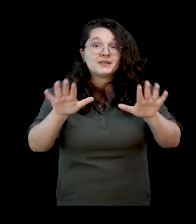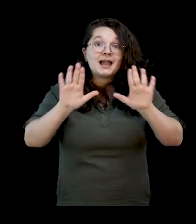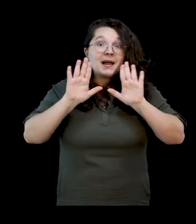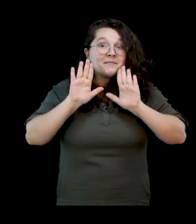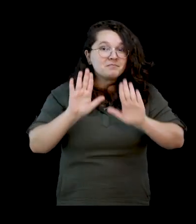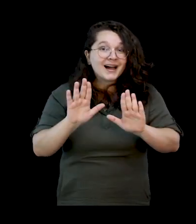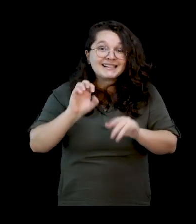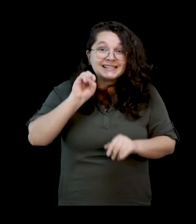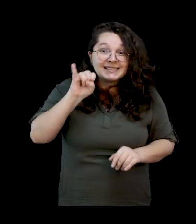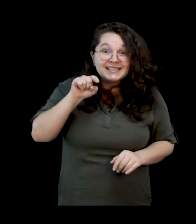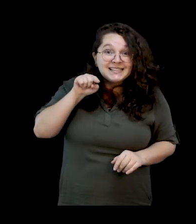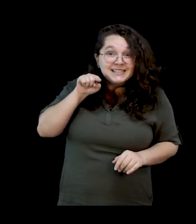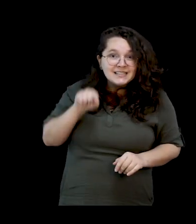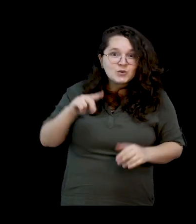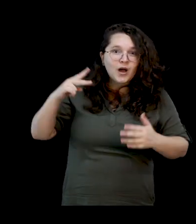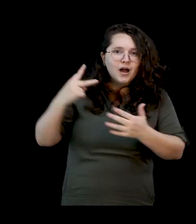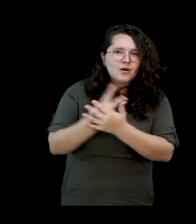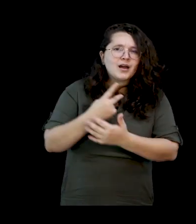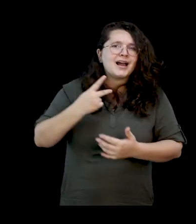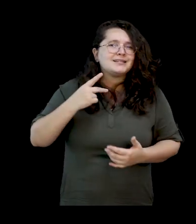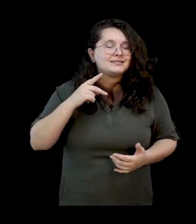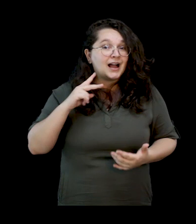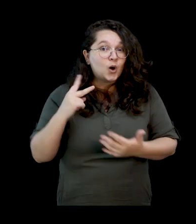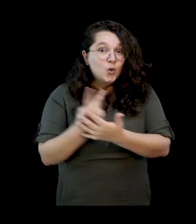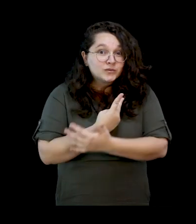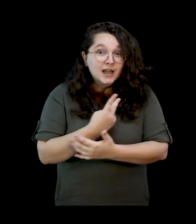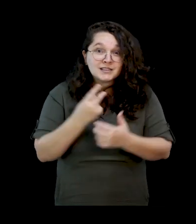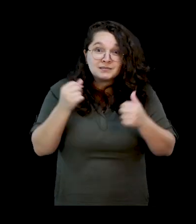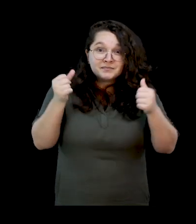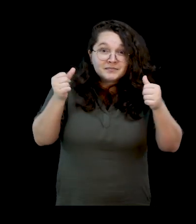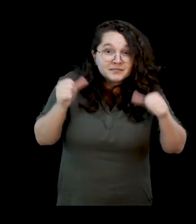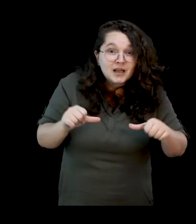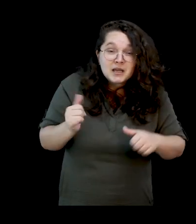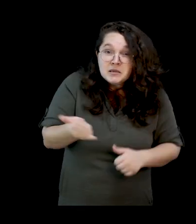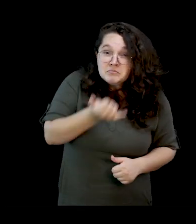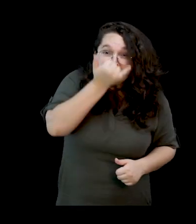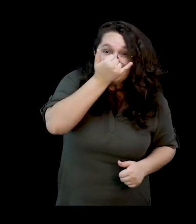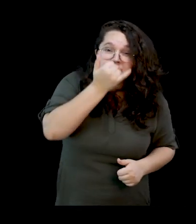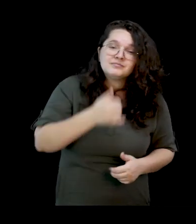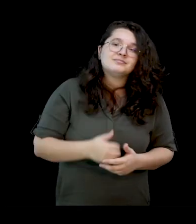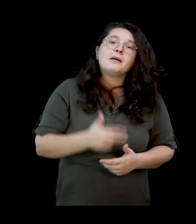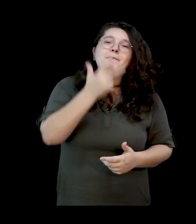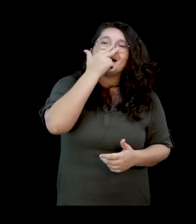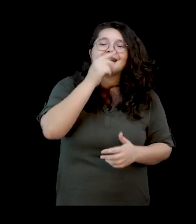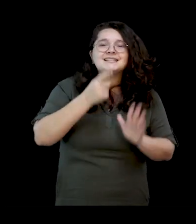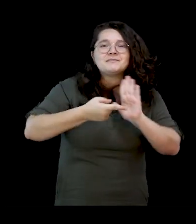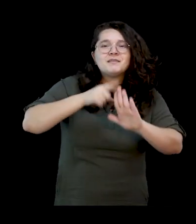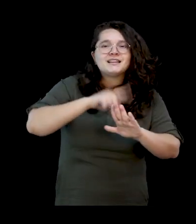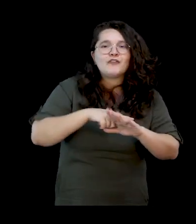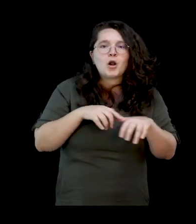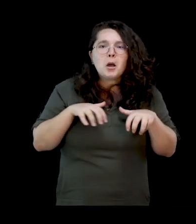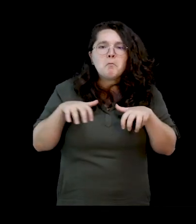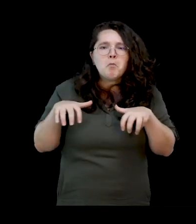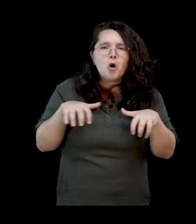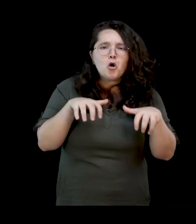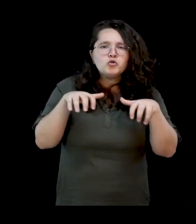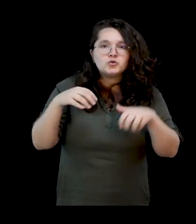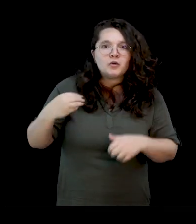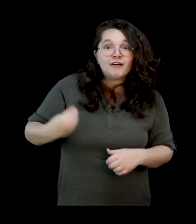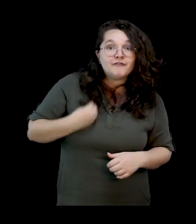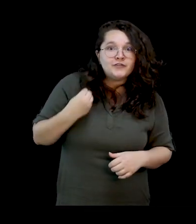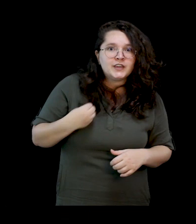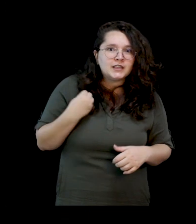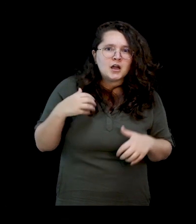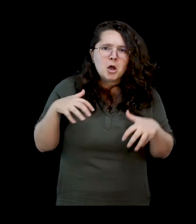vez feito isso de maneira errada, aquele, vamos dizer, o monstro, ele toma vida e